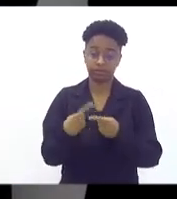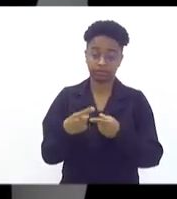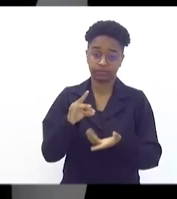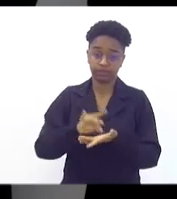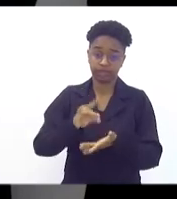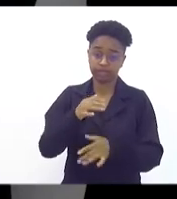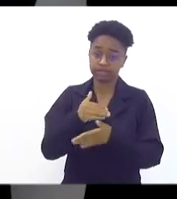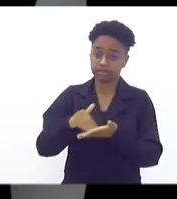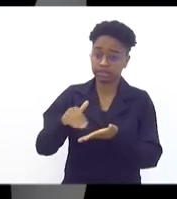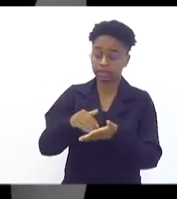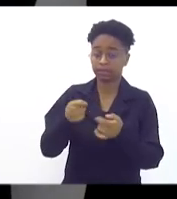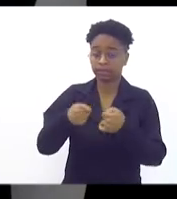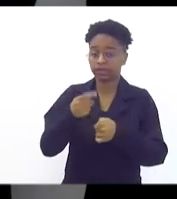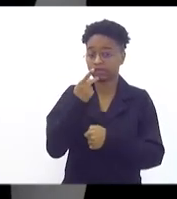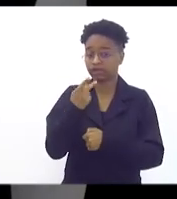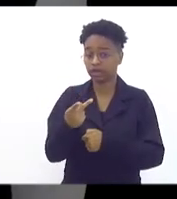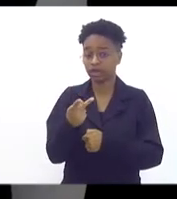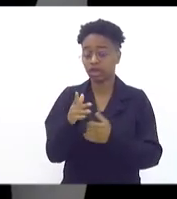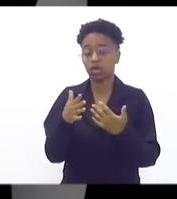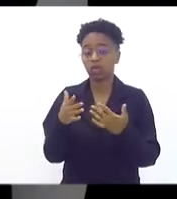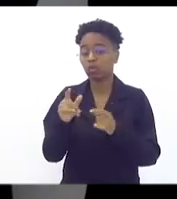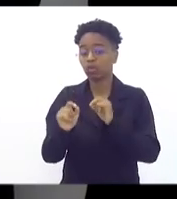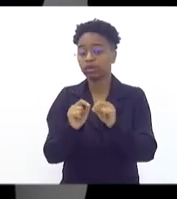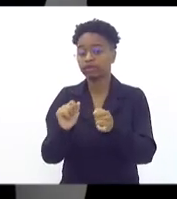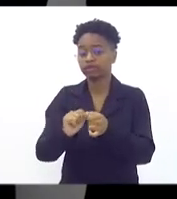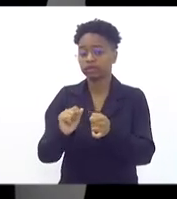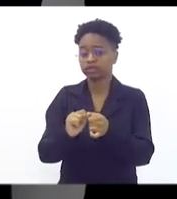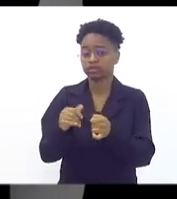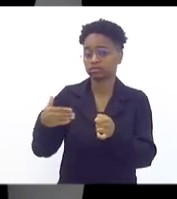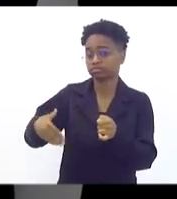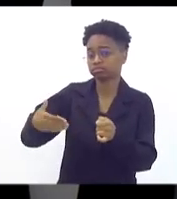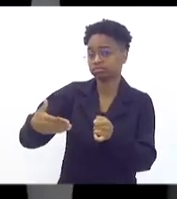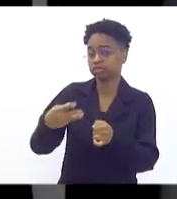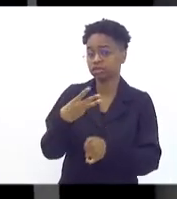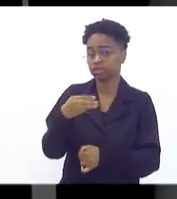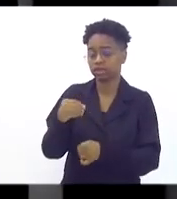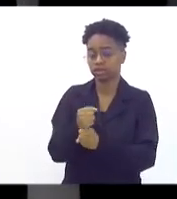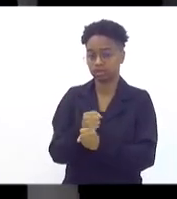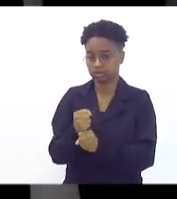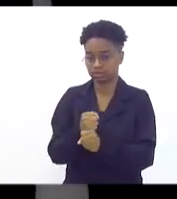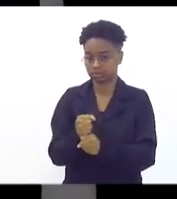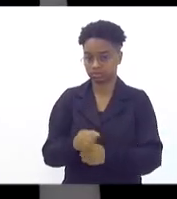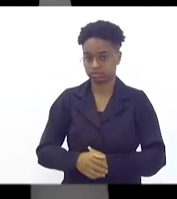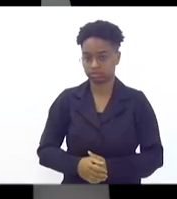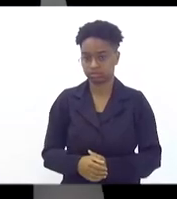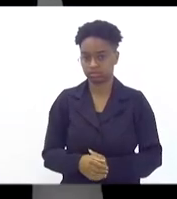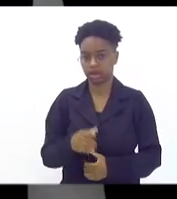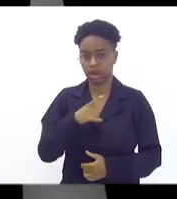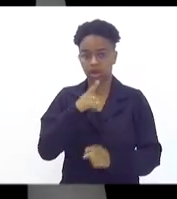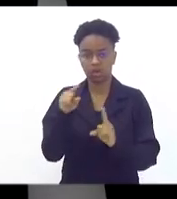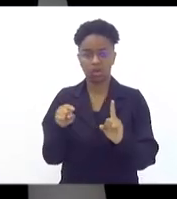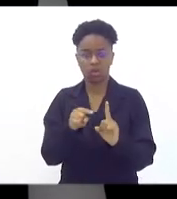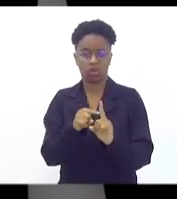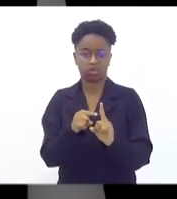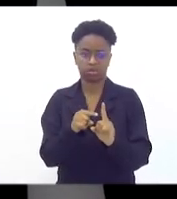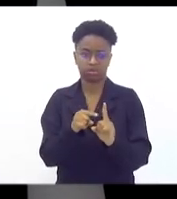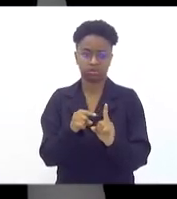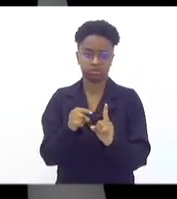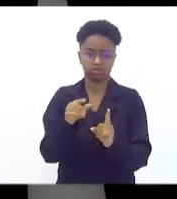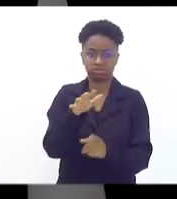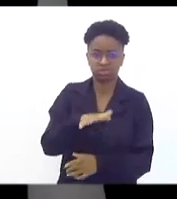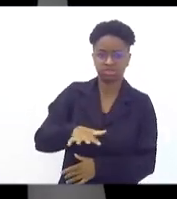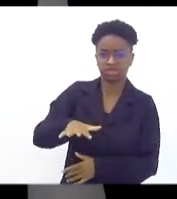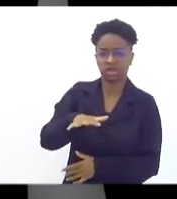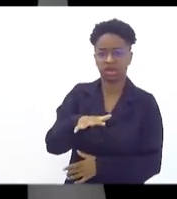secretaria que tem que dizer o que que o próximo concessionário vai ter que fazer nos próximos 30 anos Ah é uma meta universalizar